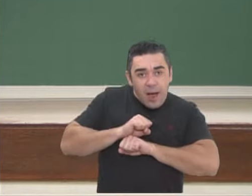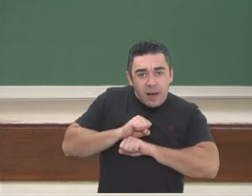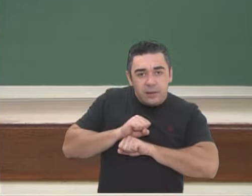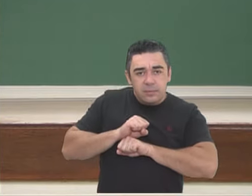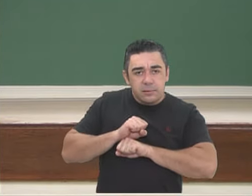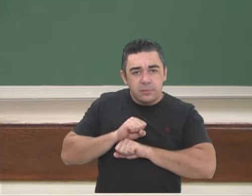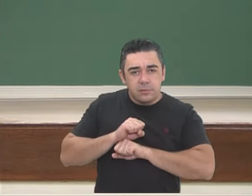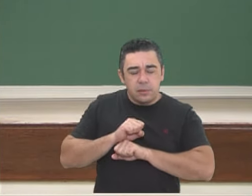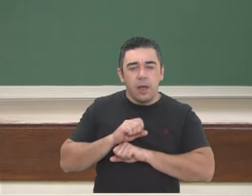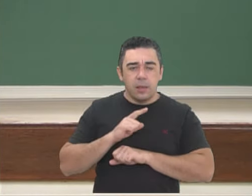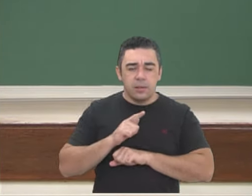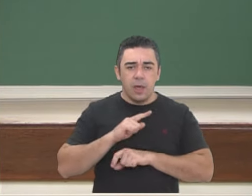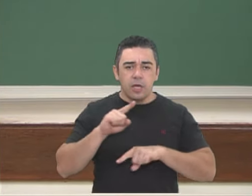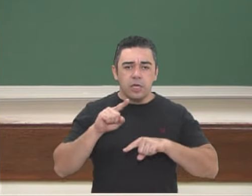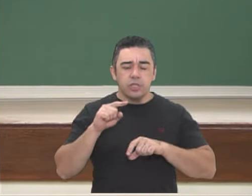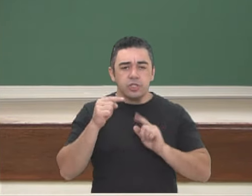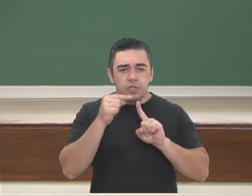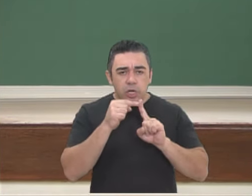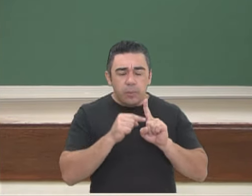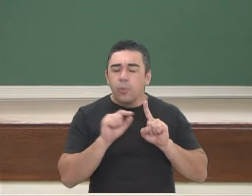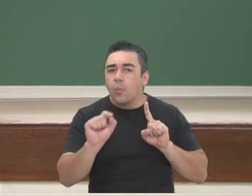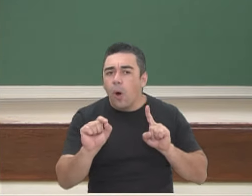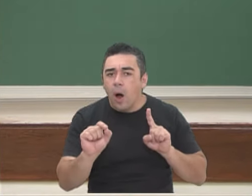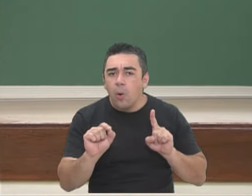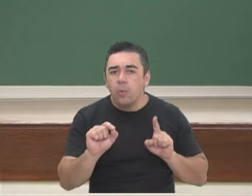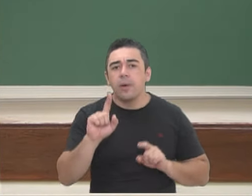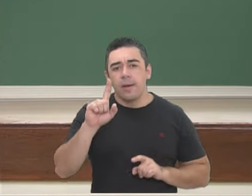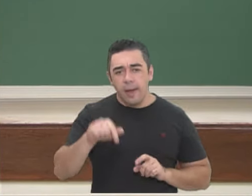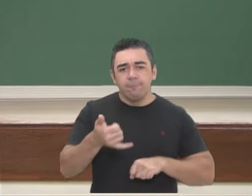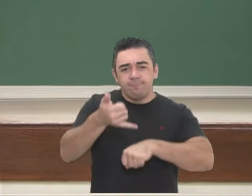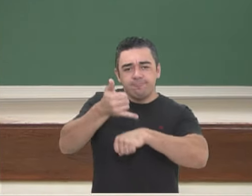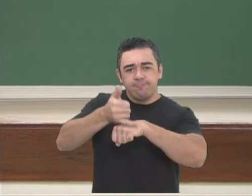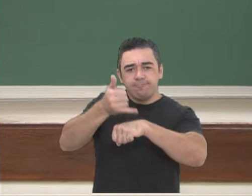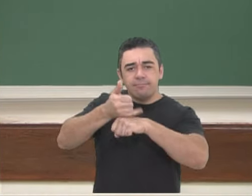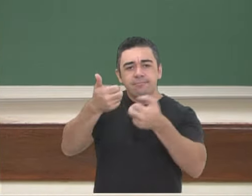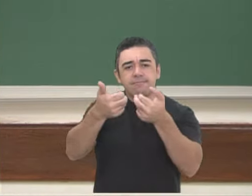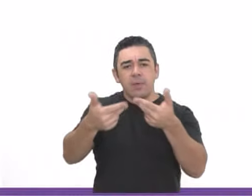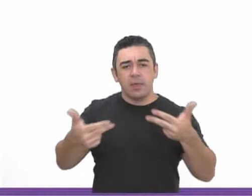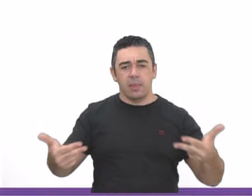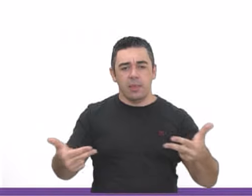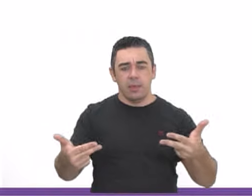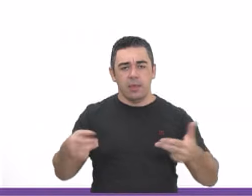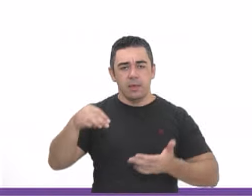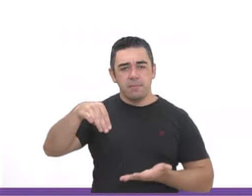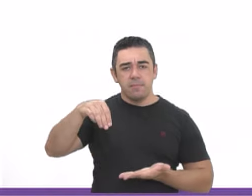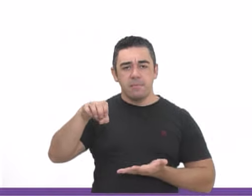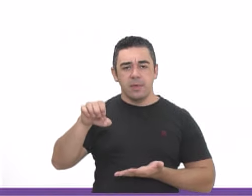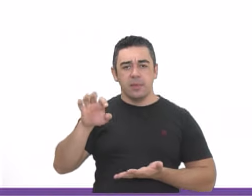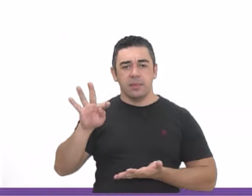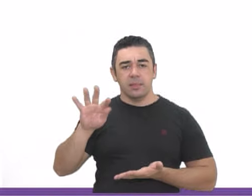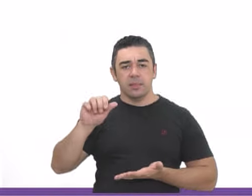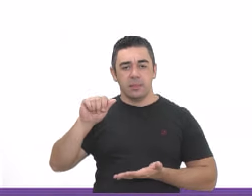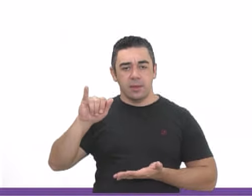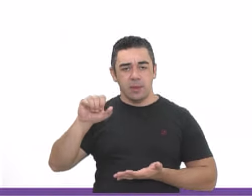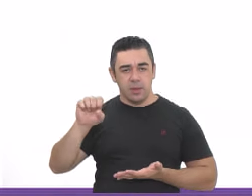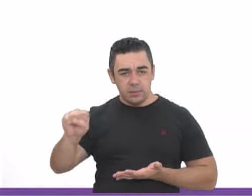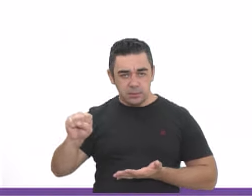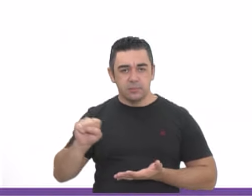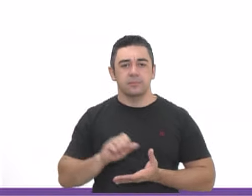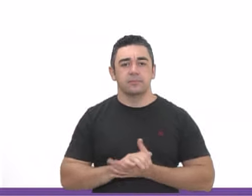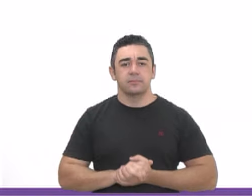nós já falamos são os metais né então olha só aqui nós temos na imagem